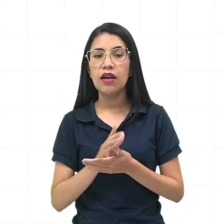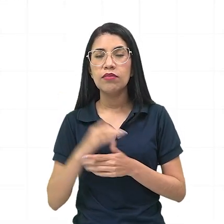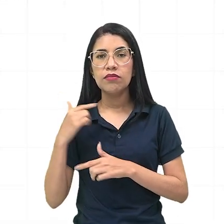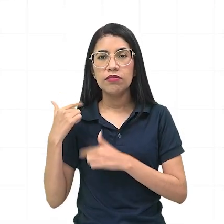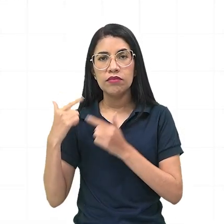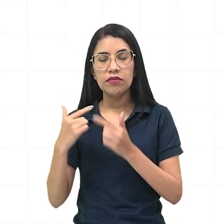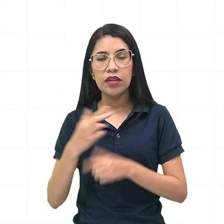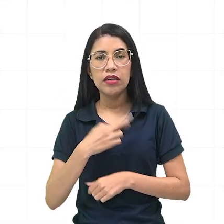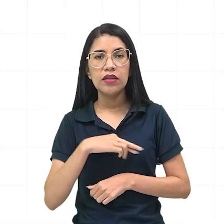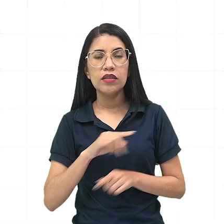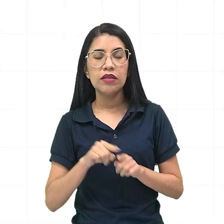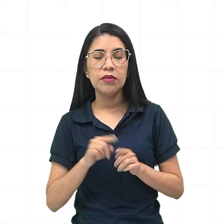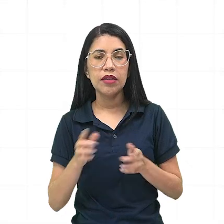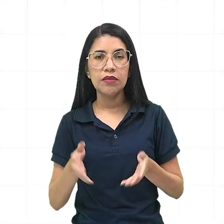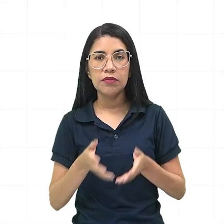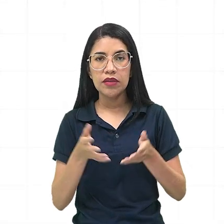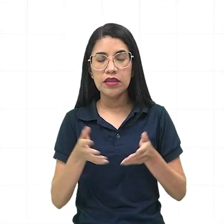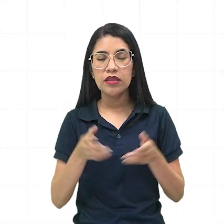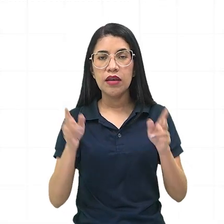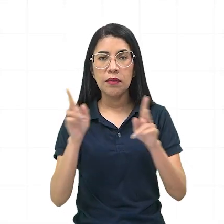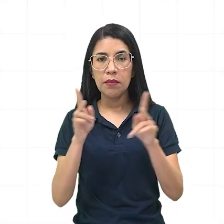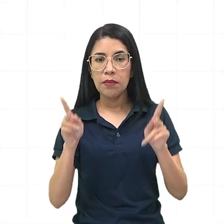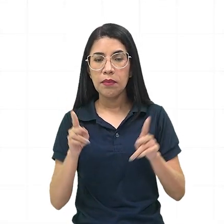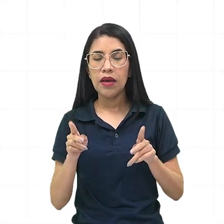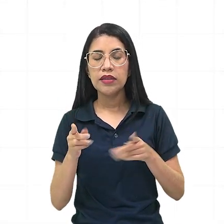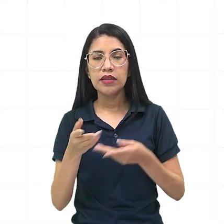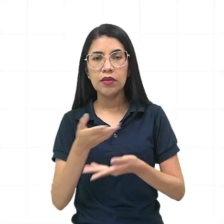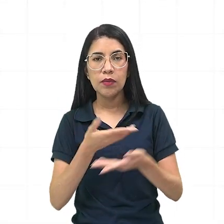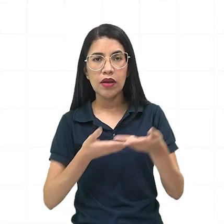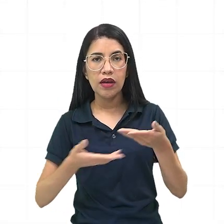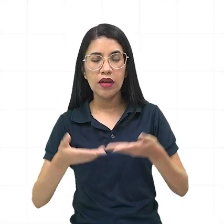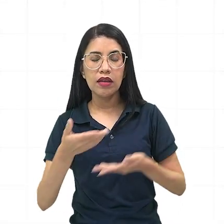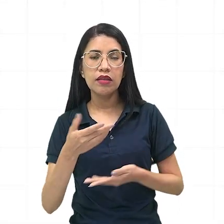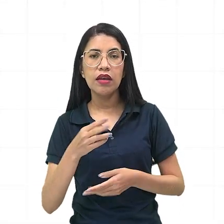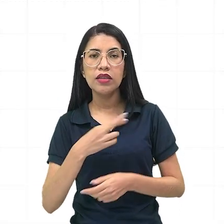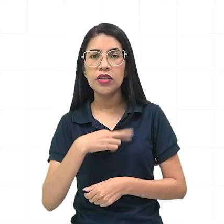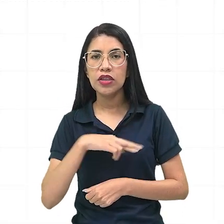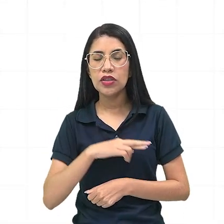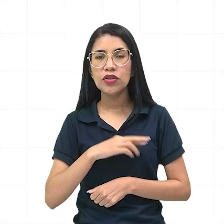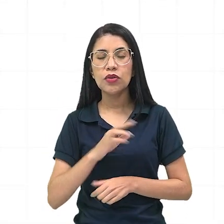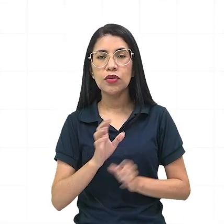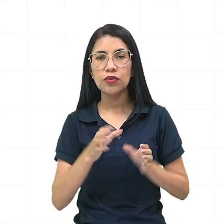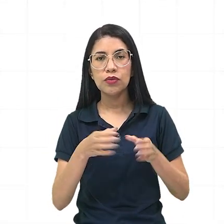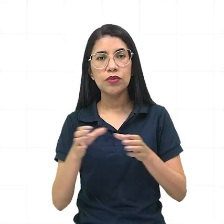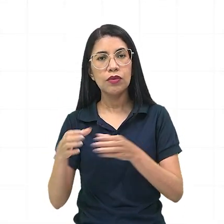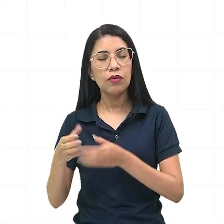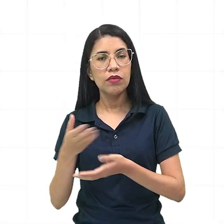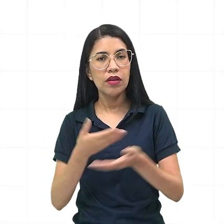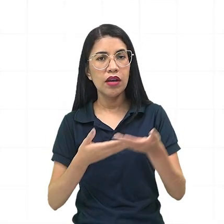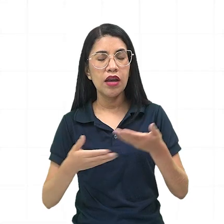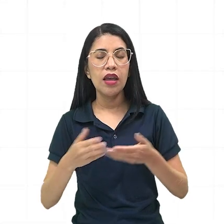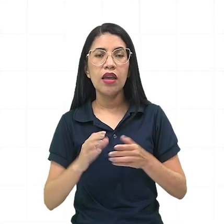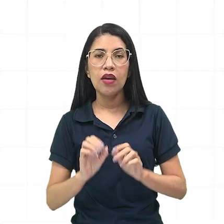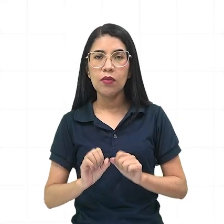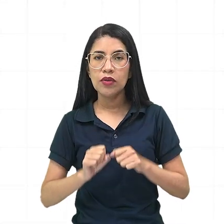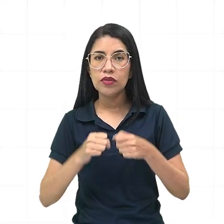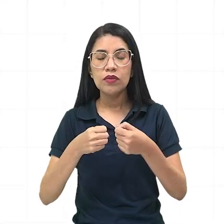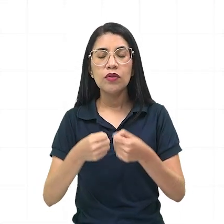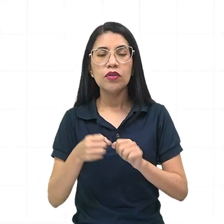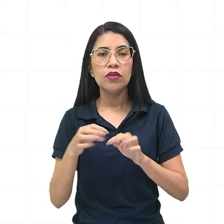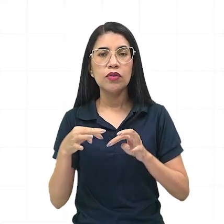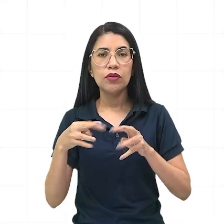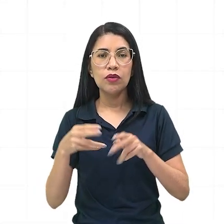dedicam à promoção da paz. E esse diálogo interreligioso é um esforço global para